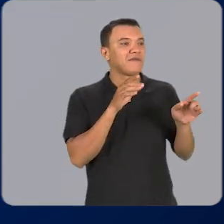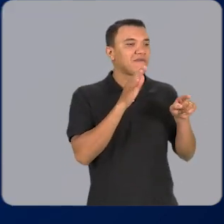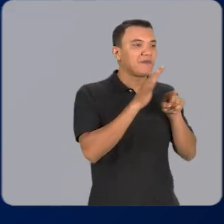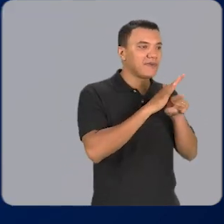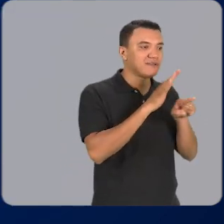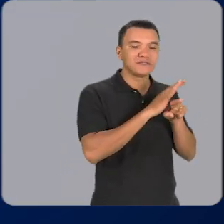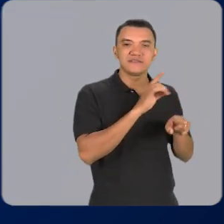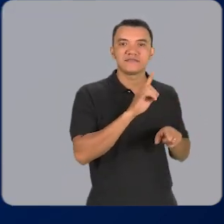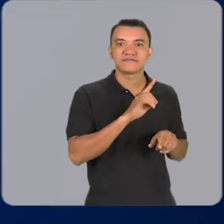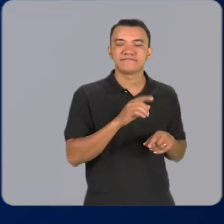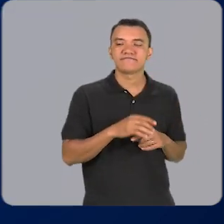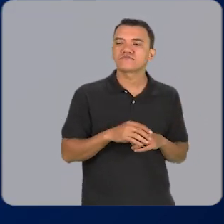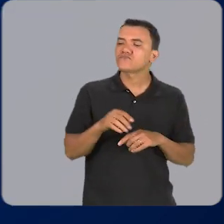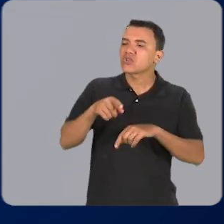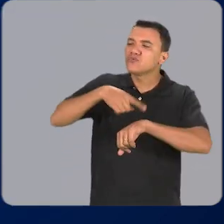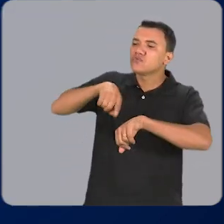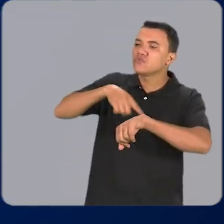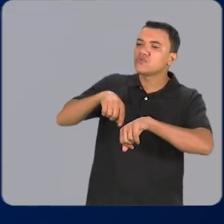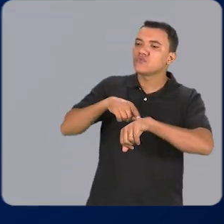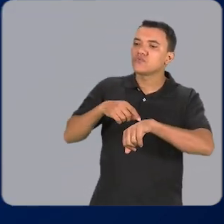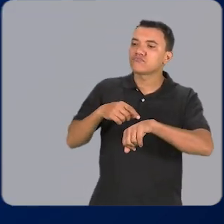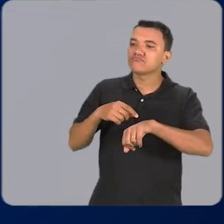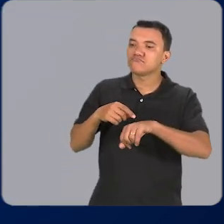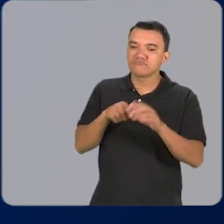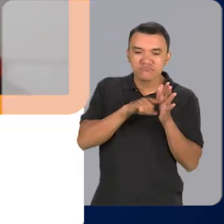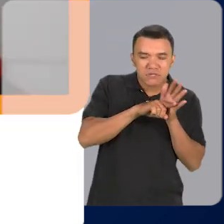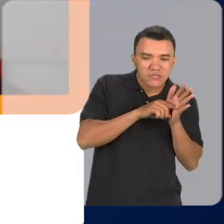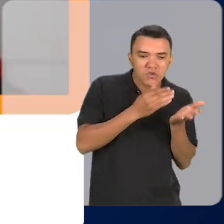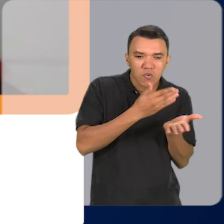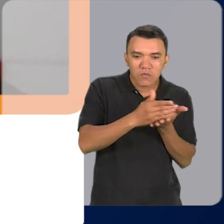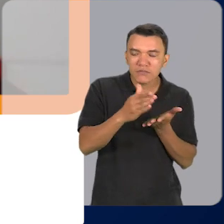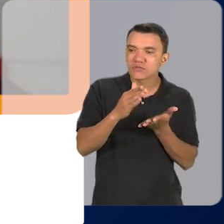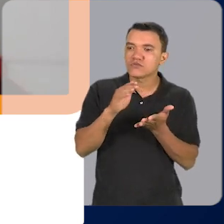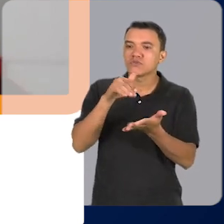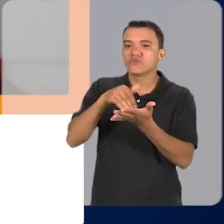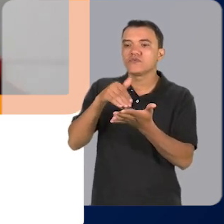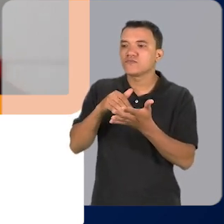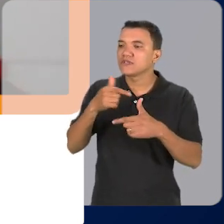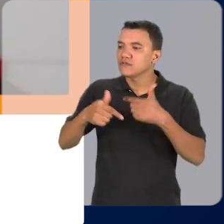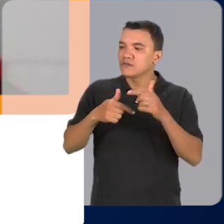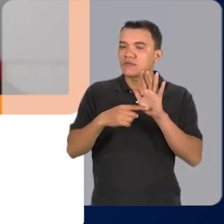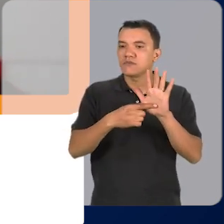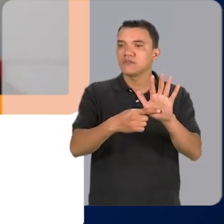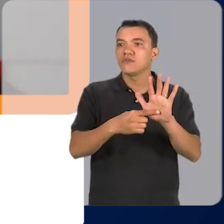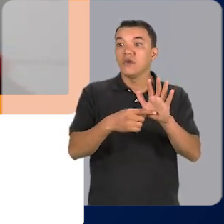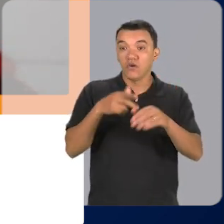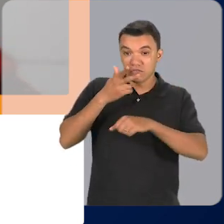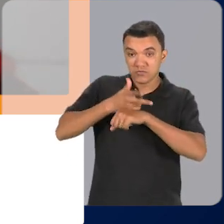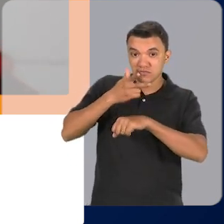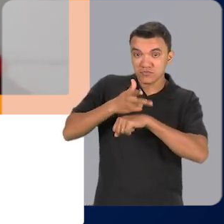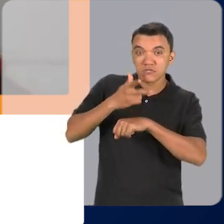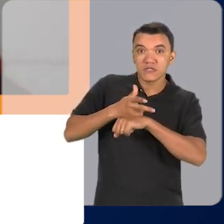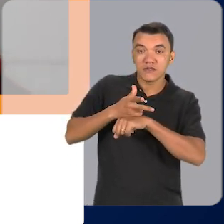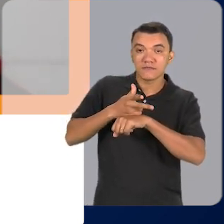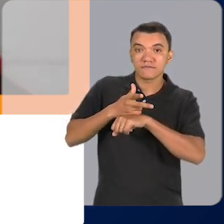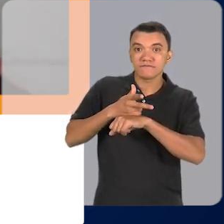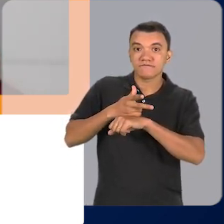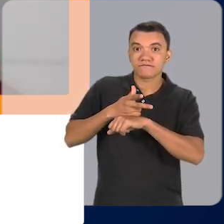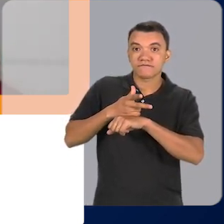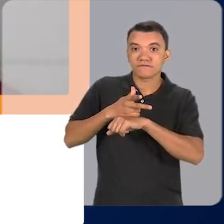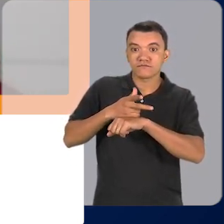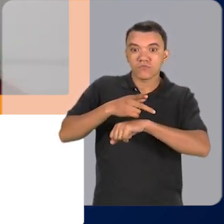professora? O início da pesquisa até a publicação do o material? Documentário durou 1 ano por causa